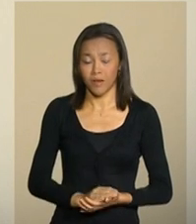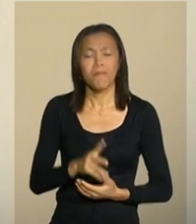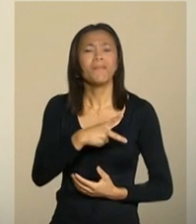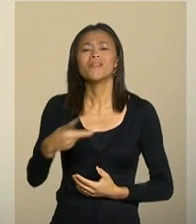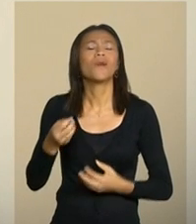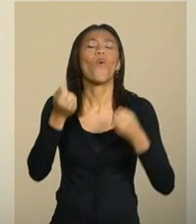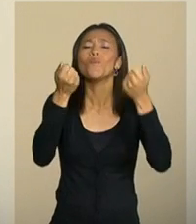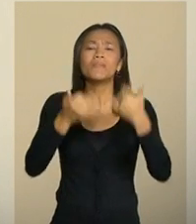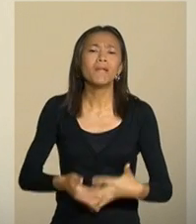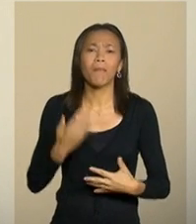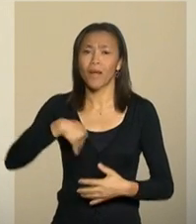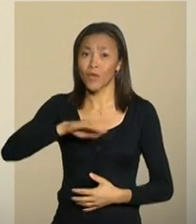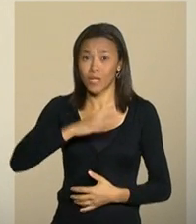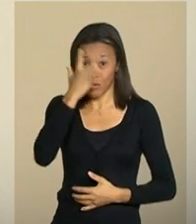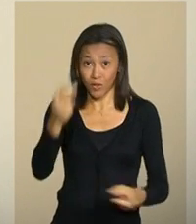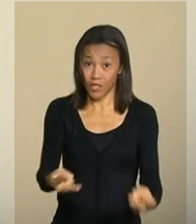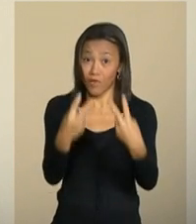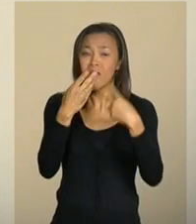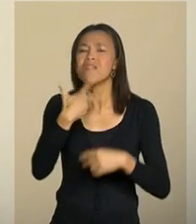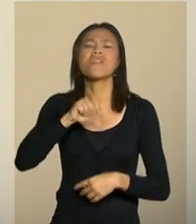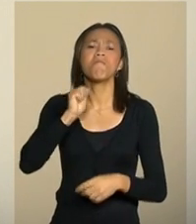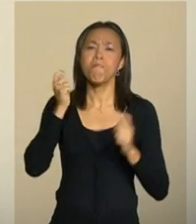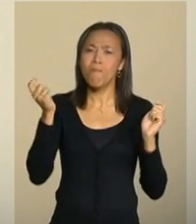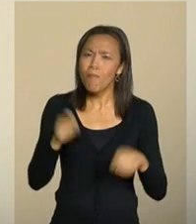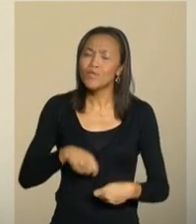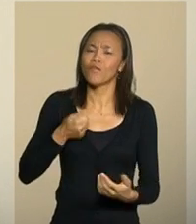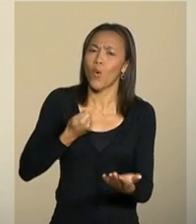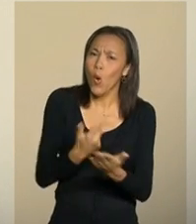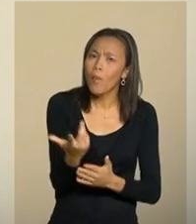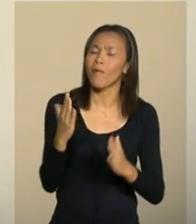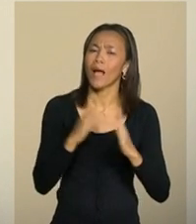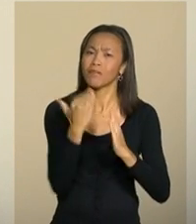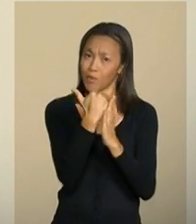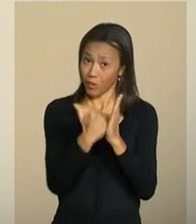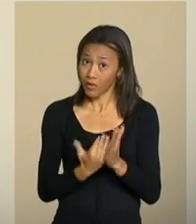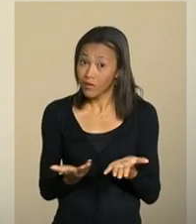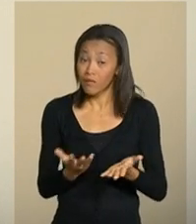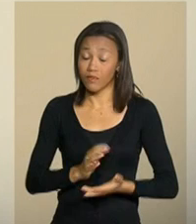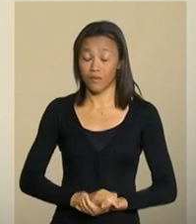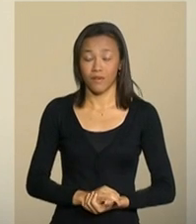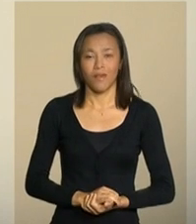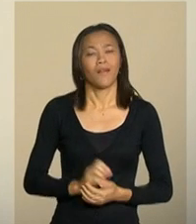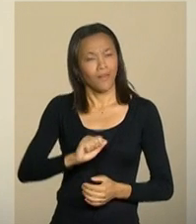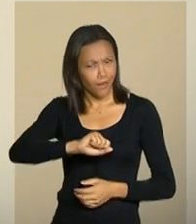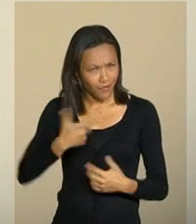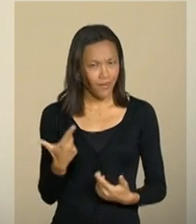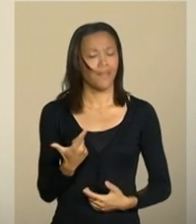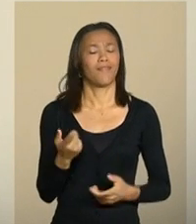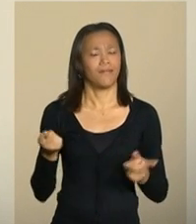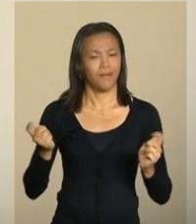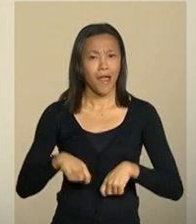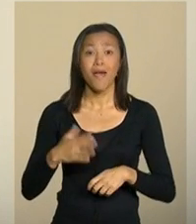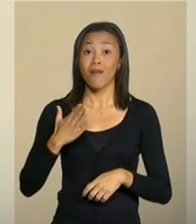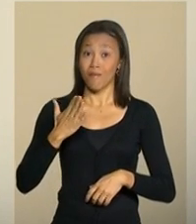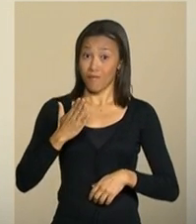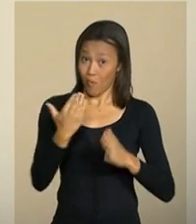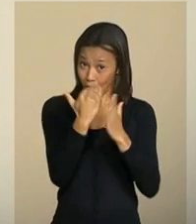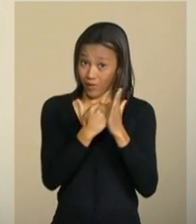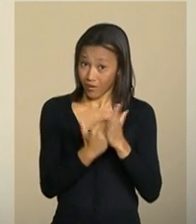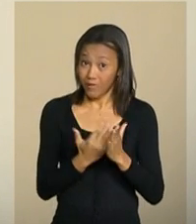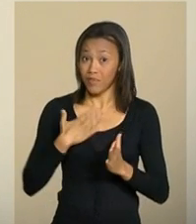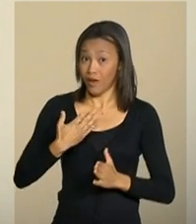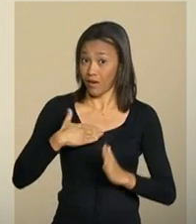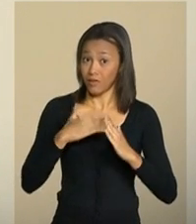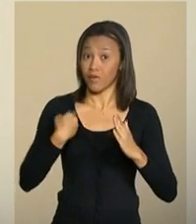senhora pode explicar pros nossos ouvintes quem pode comprar uma casa pelo Minha Casa Minha Vida Claro Luciano o Minha Casa Minha